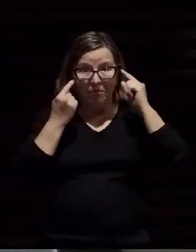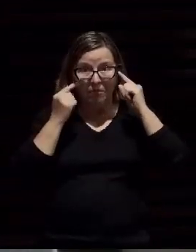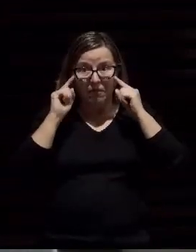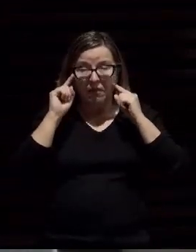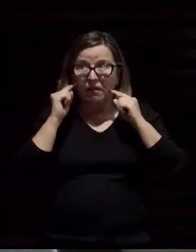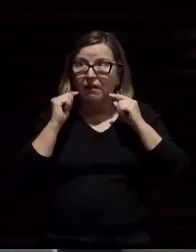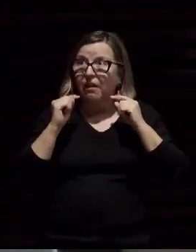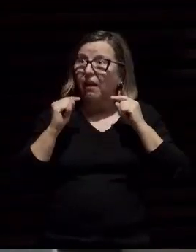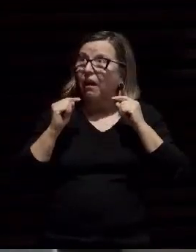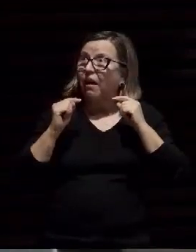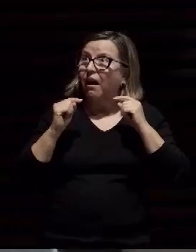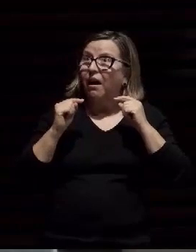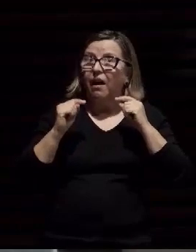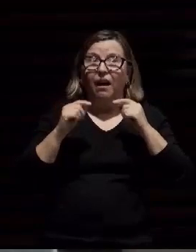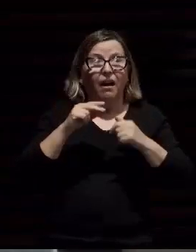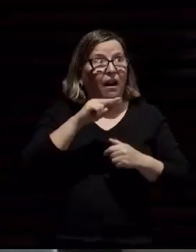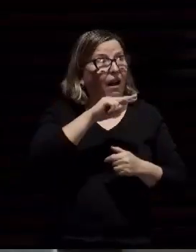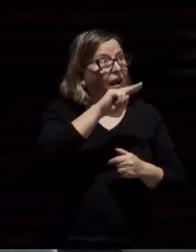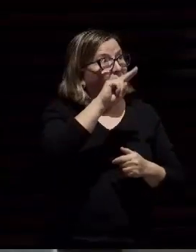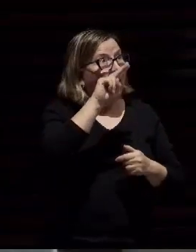que ele via agora.